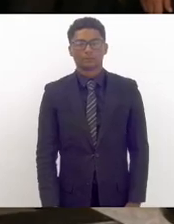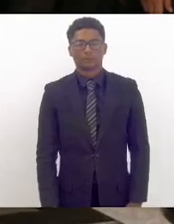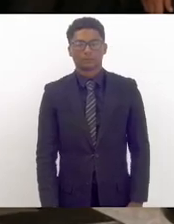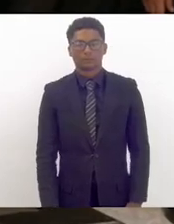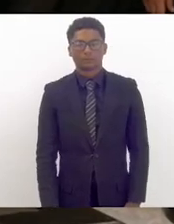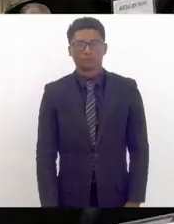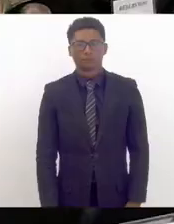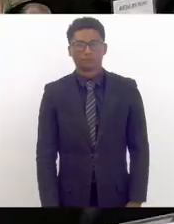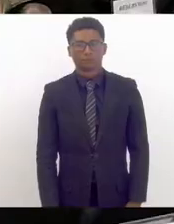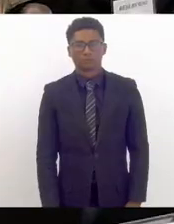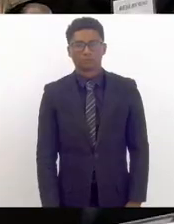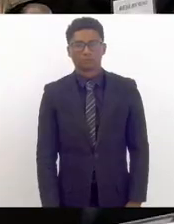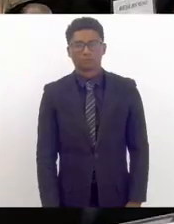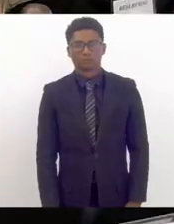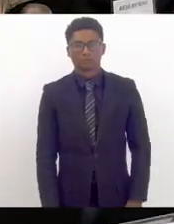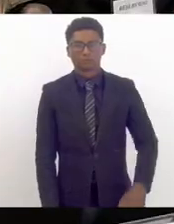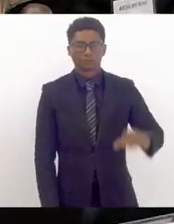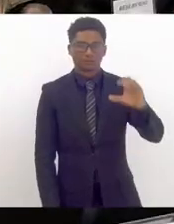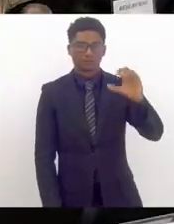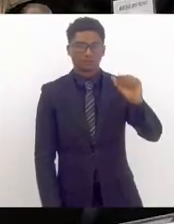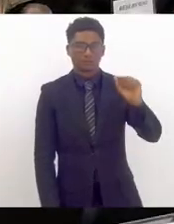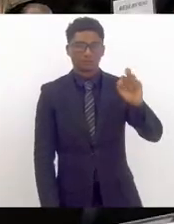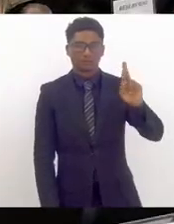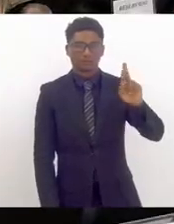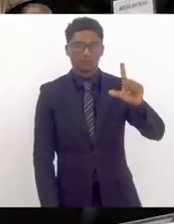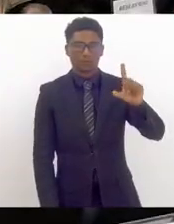Carlos Macedo.